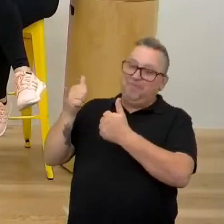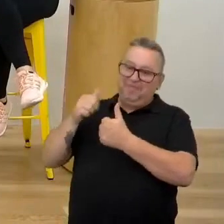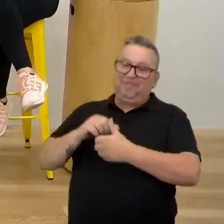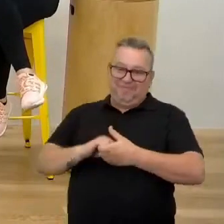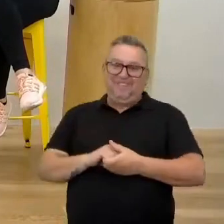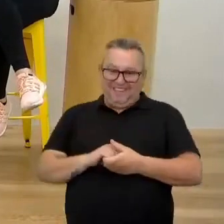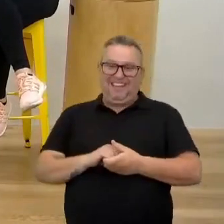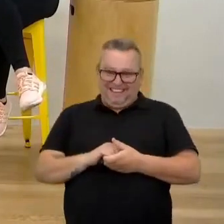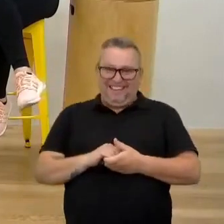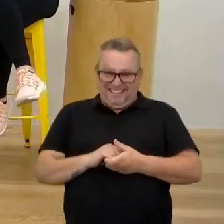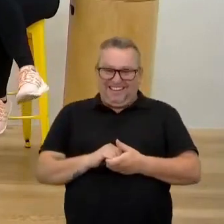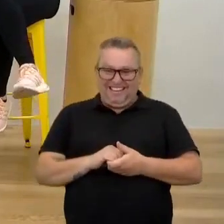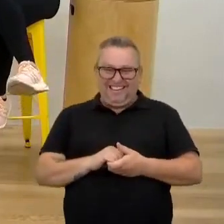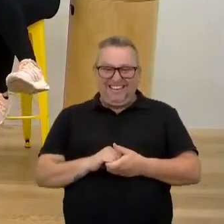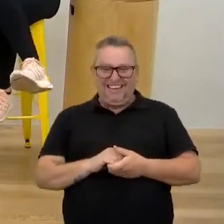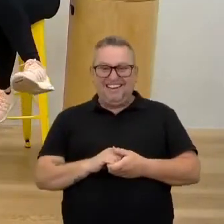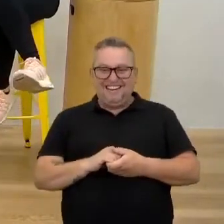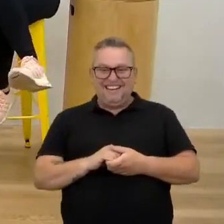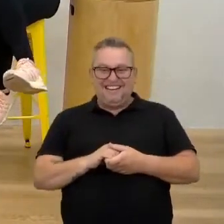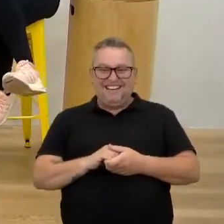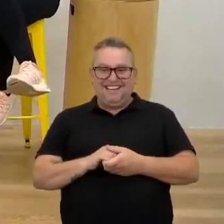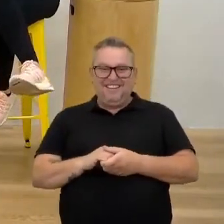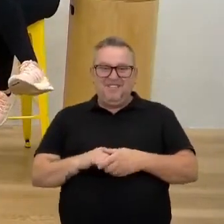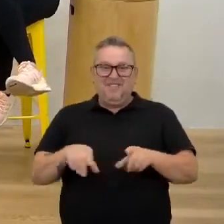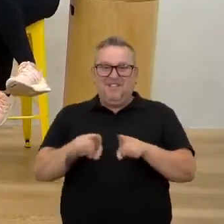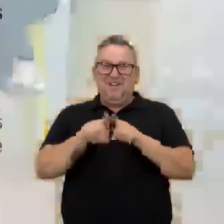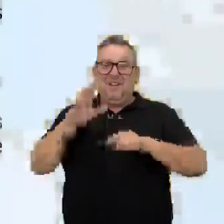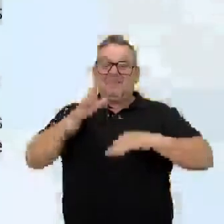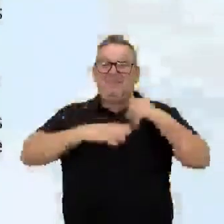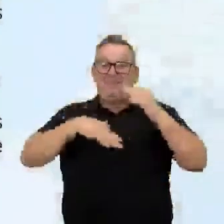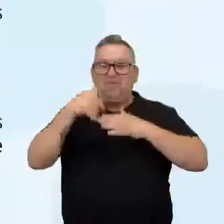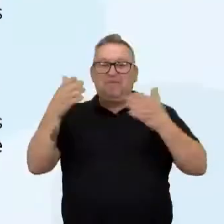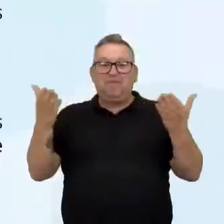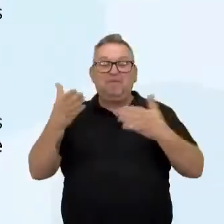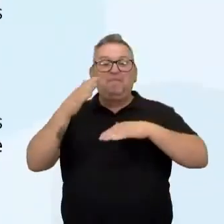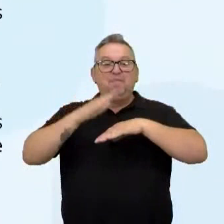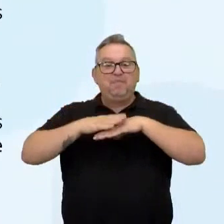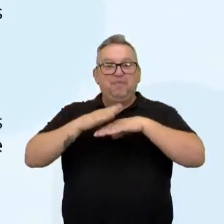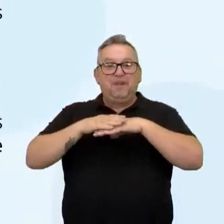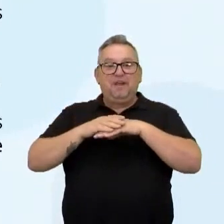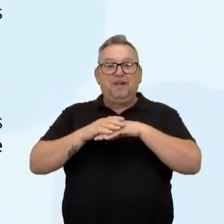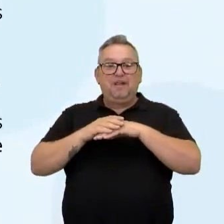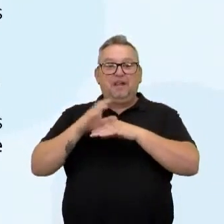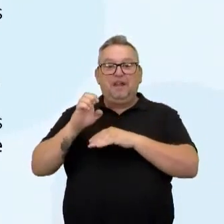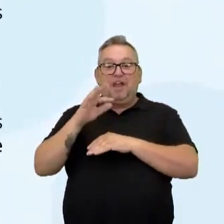legal. Lá, viu? Fechou. A habilidade da aula de hoje,